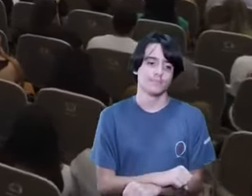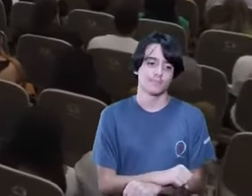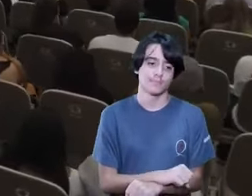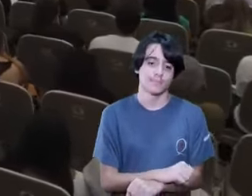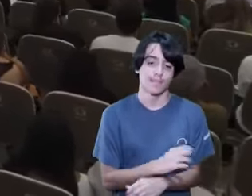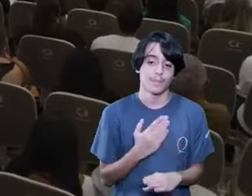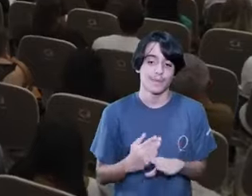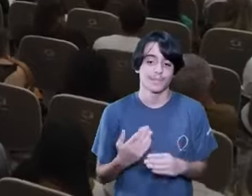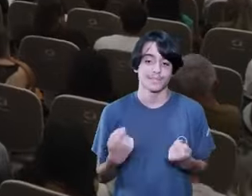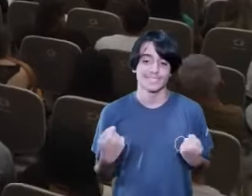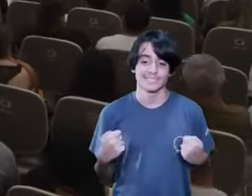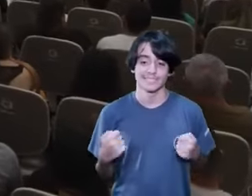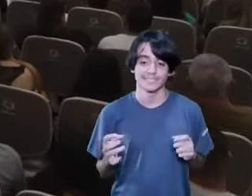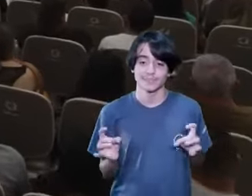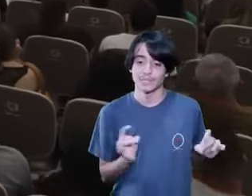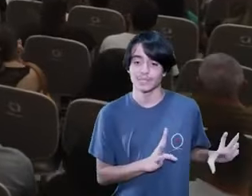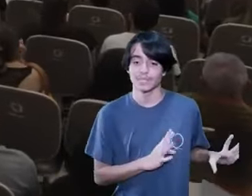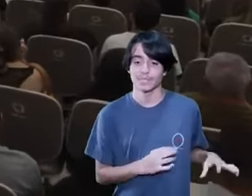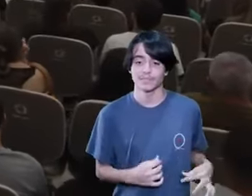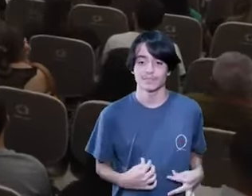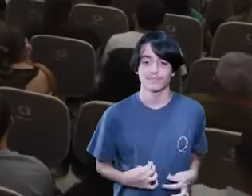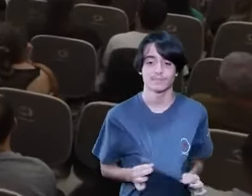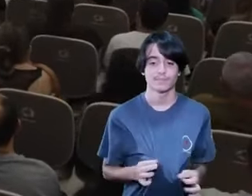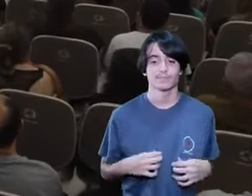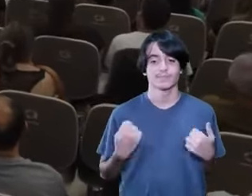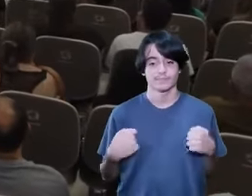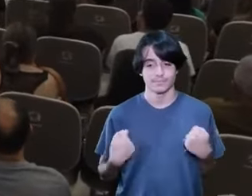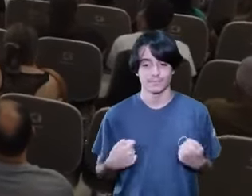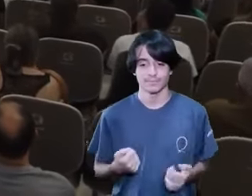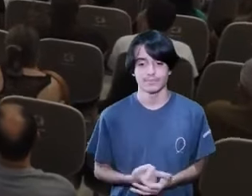Mas tem que deixar isso? Tem.